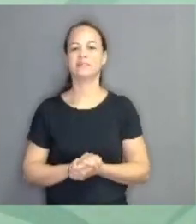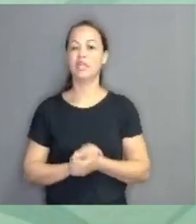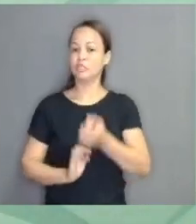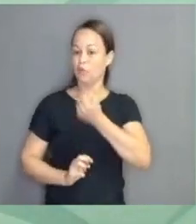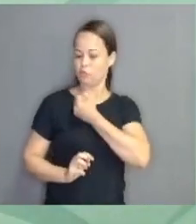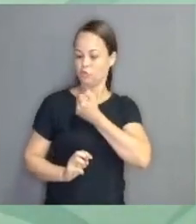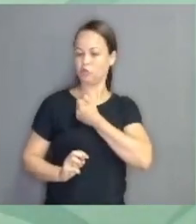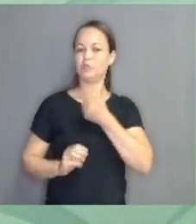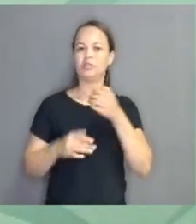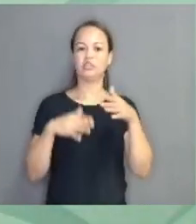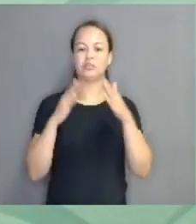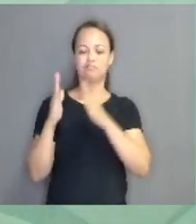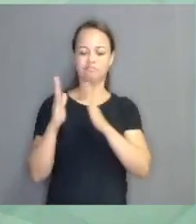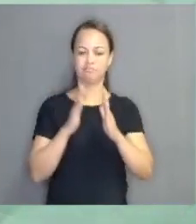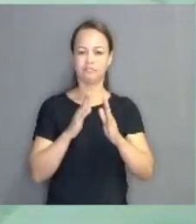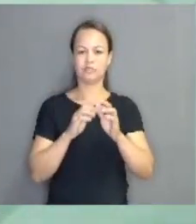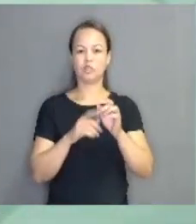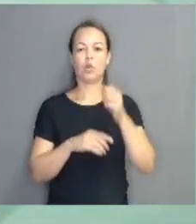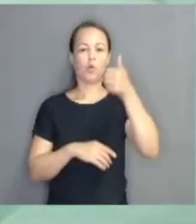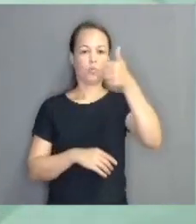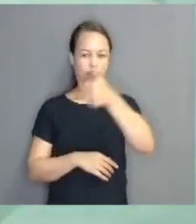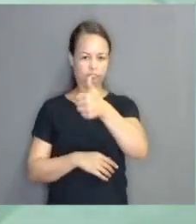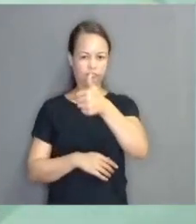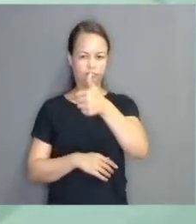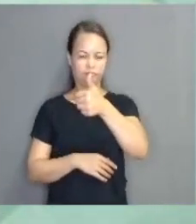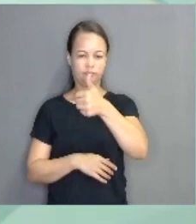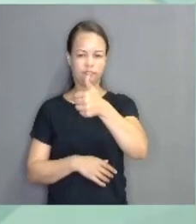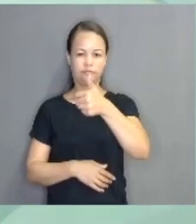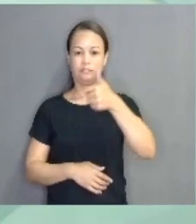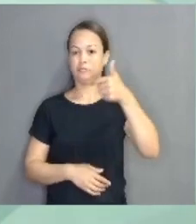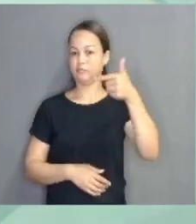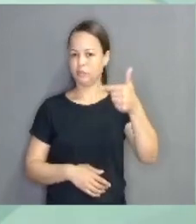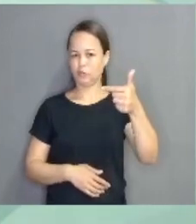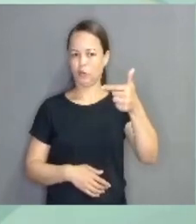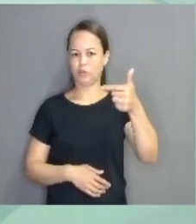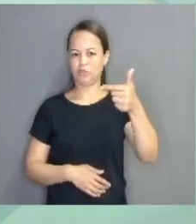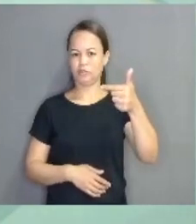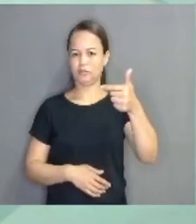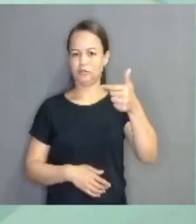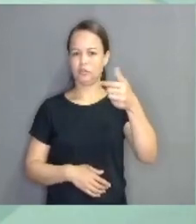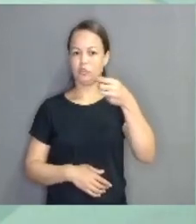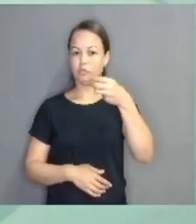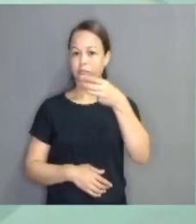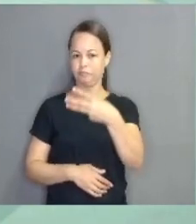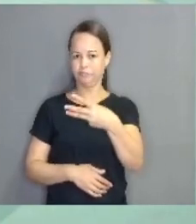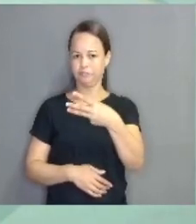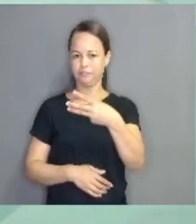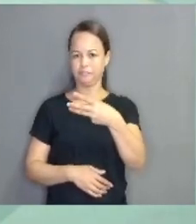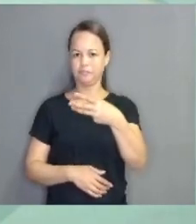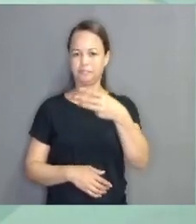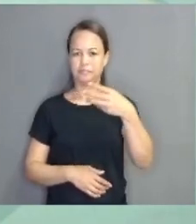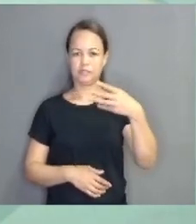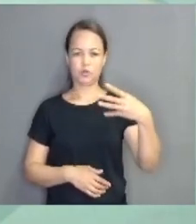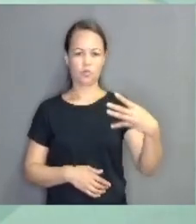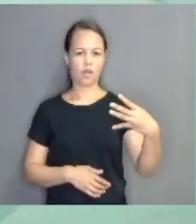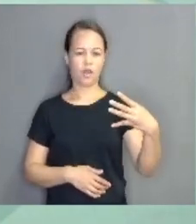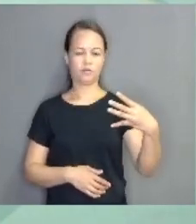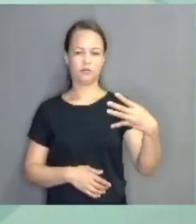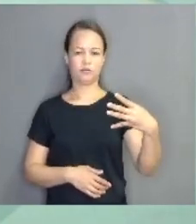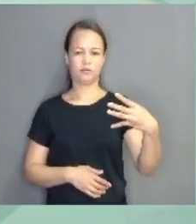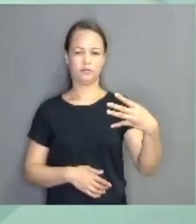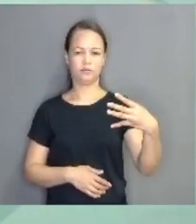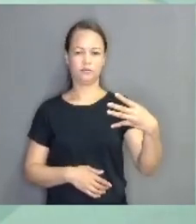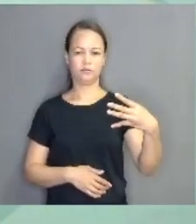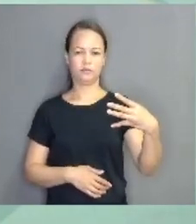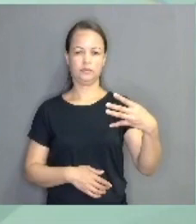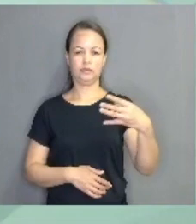lá ver comigo. Número 1, número 2, número 3, número